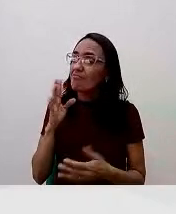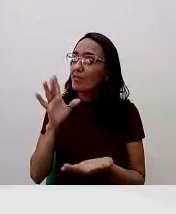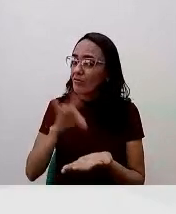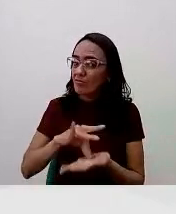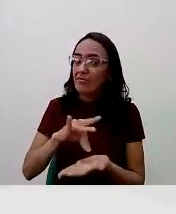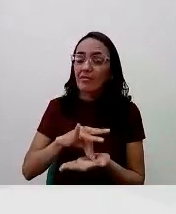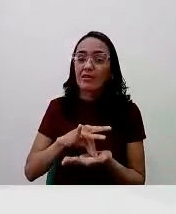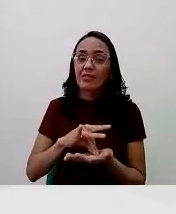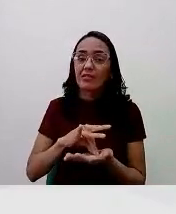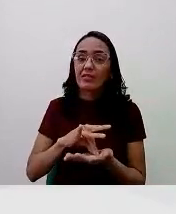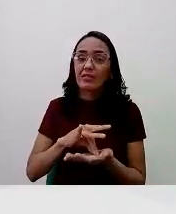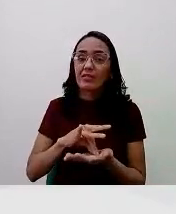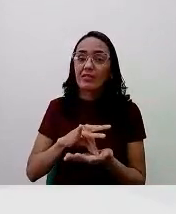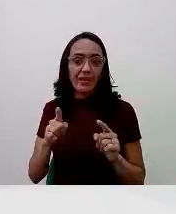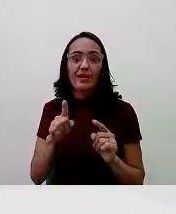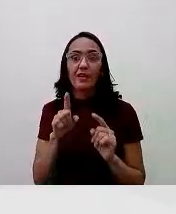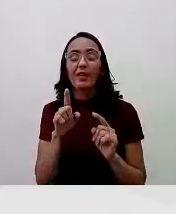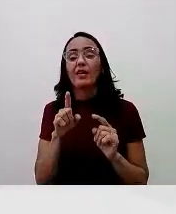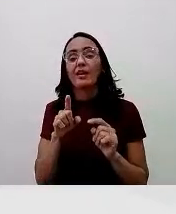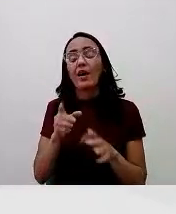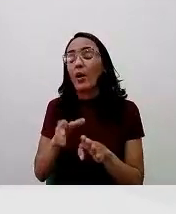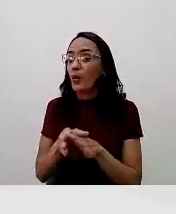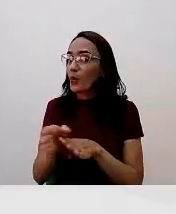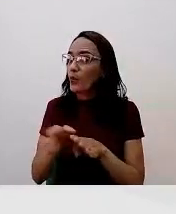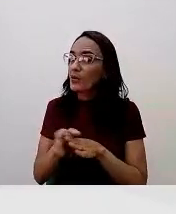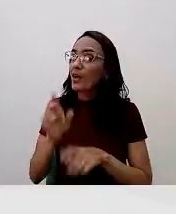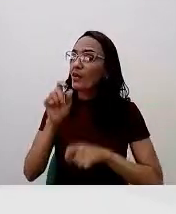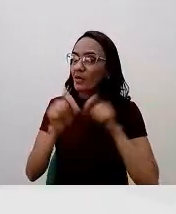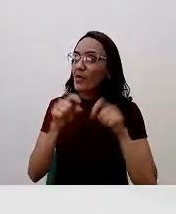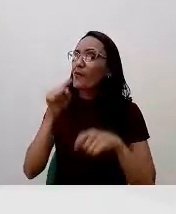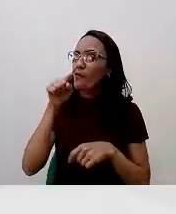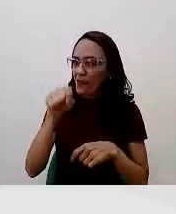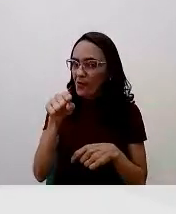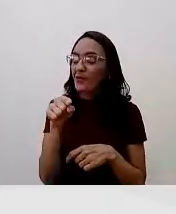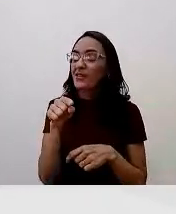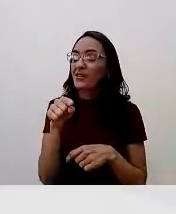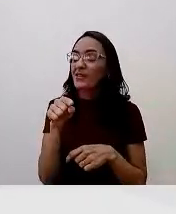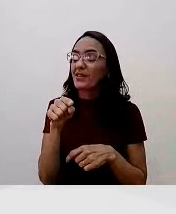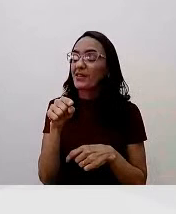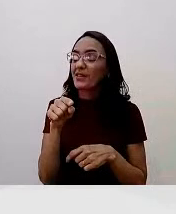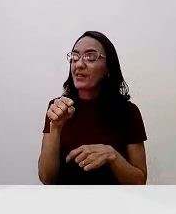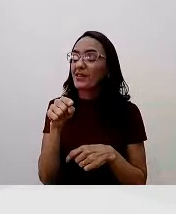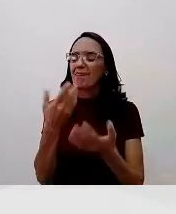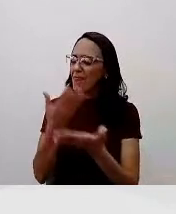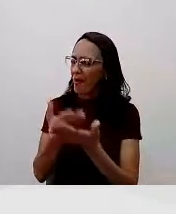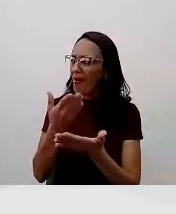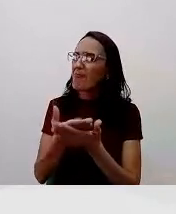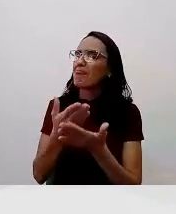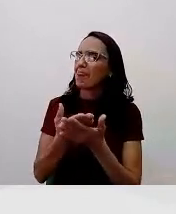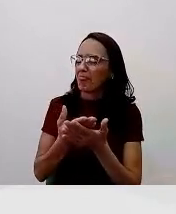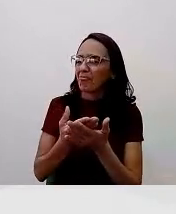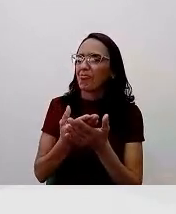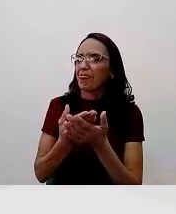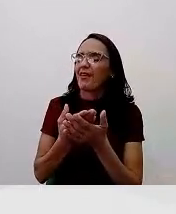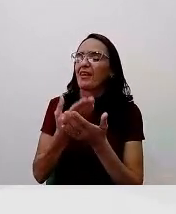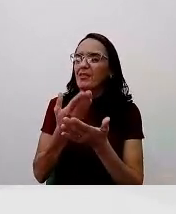rapidamente você se tornar um especialista em inteligência artificial.